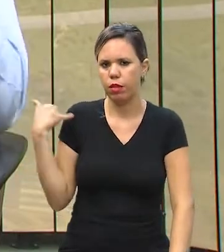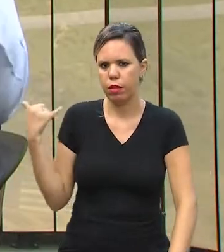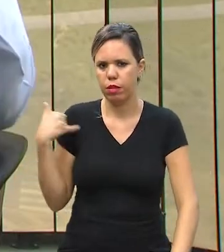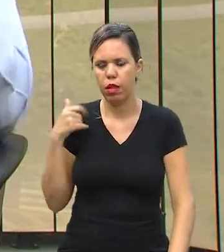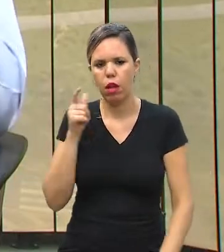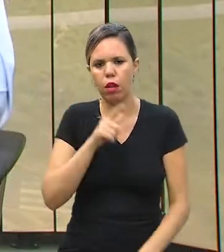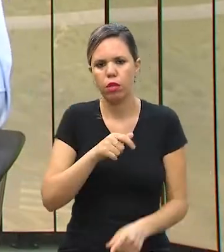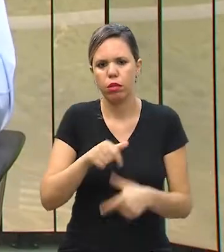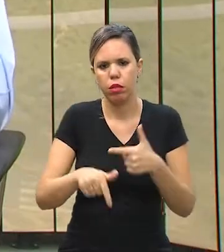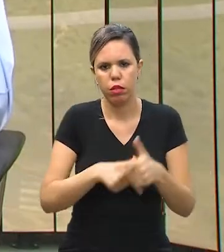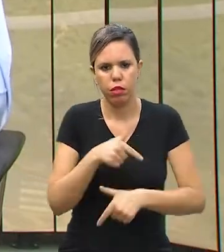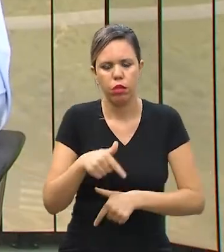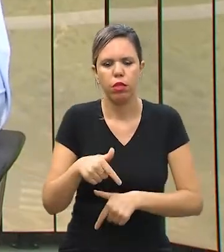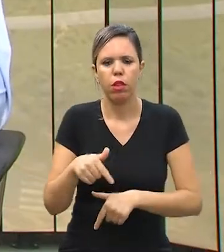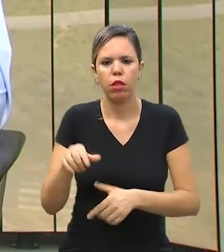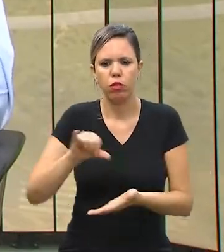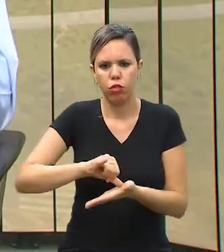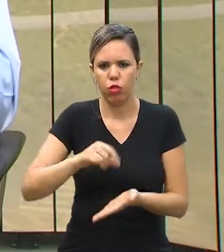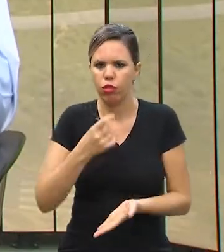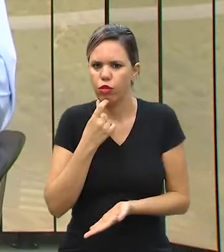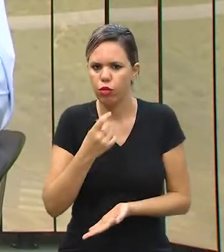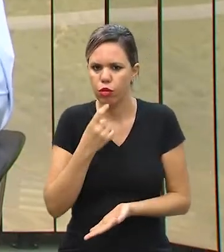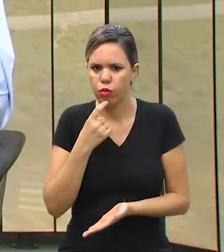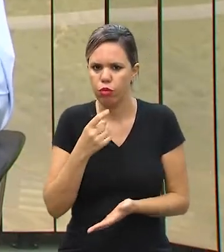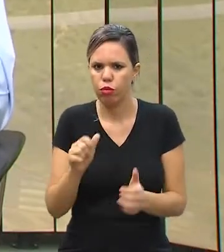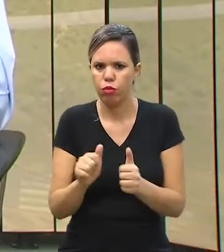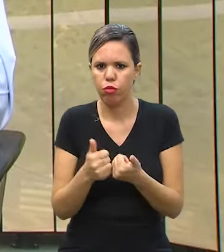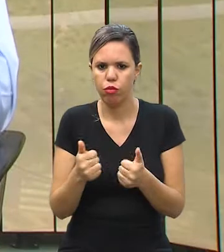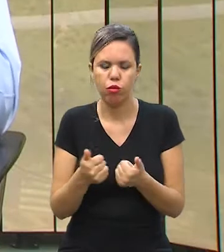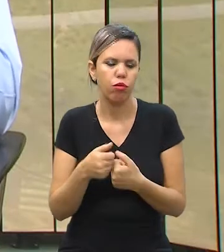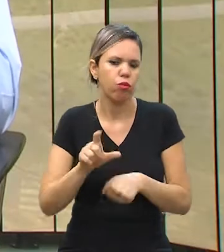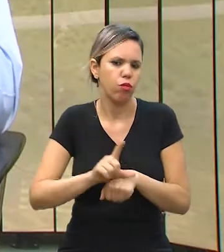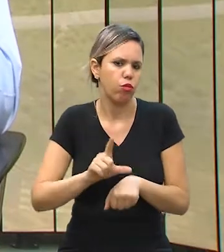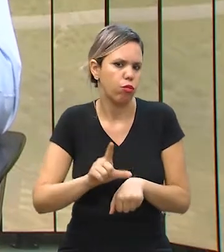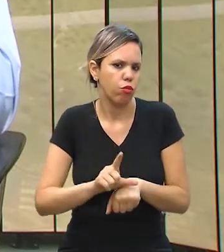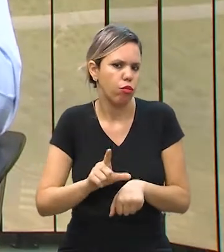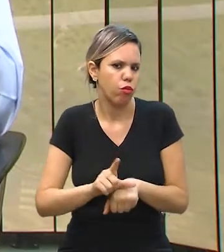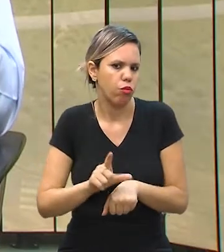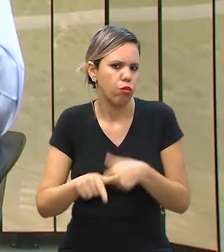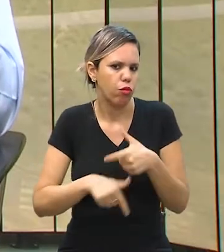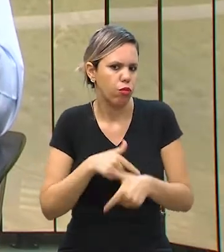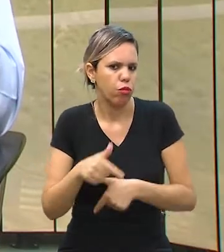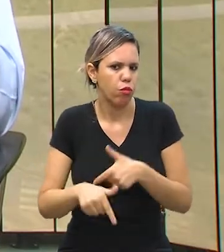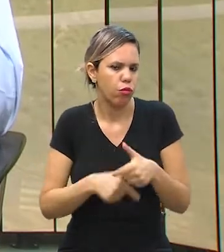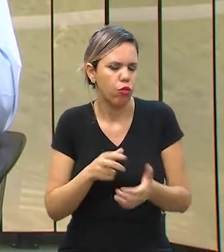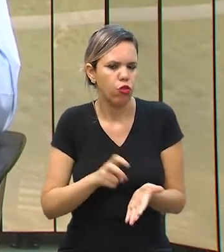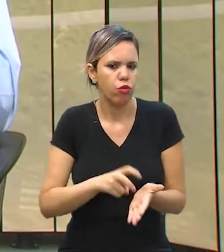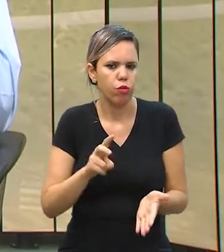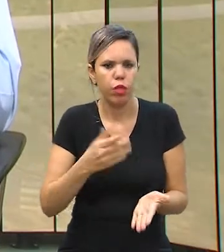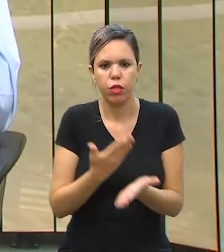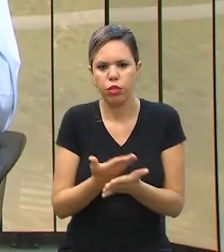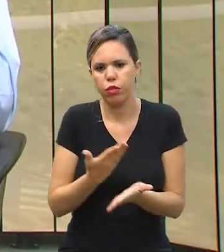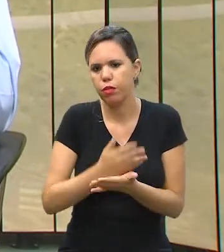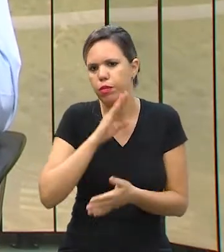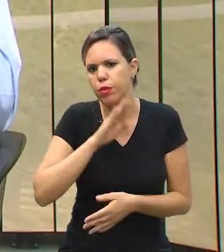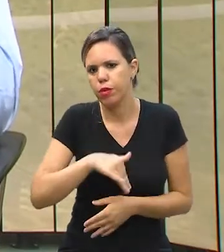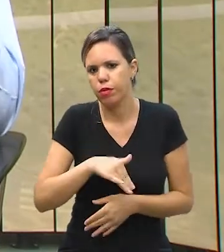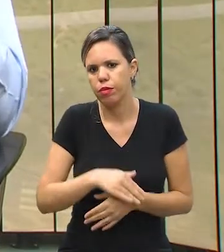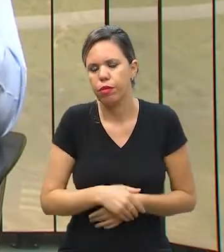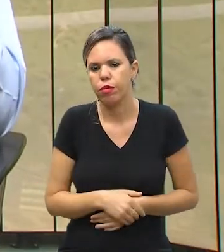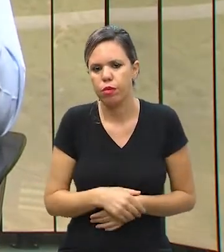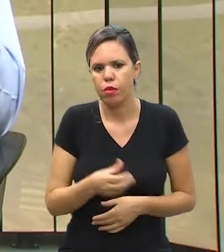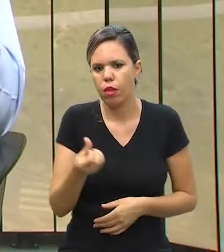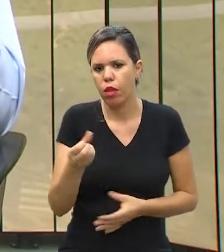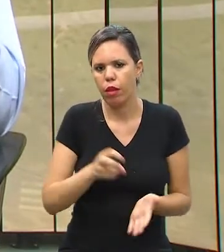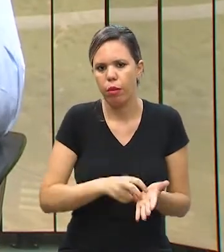arrumei um emprego aqui na Jorge Tibiriçá, que era numa padaria, e aí eu trabalhava na parte da manhã e estudava à tarde. Então eu vinha às